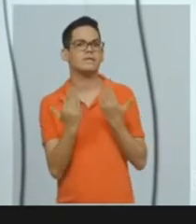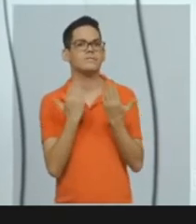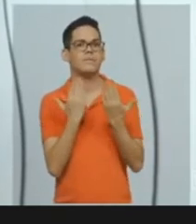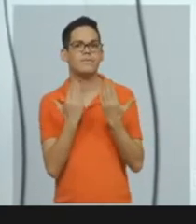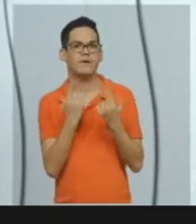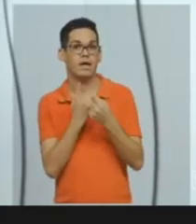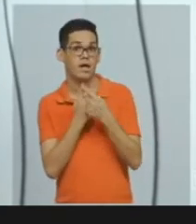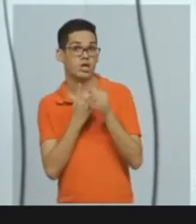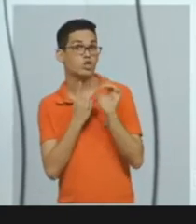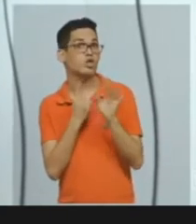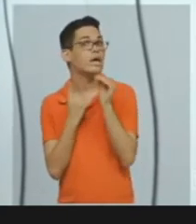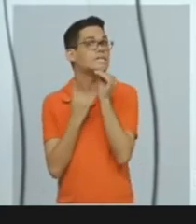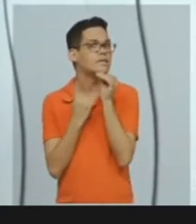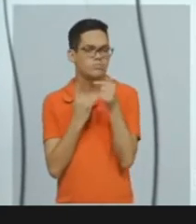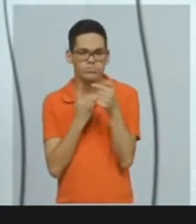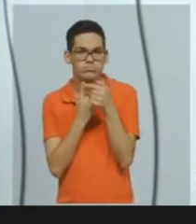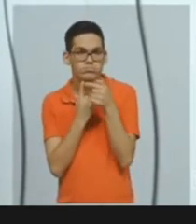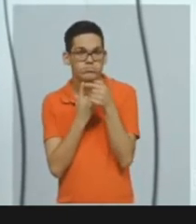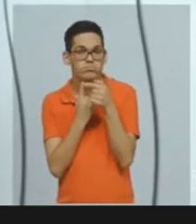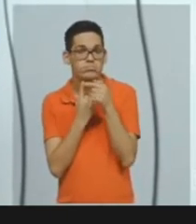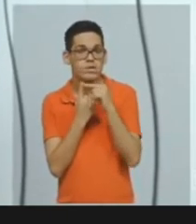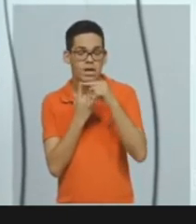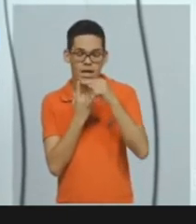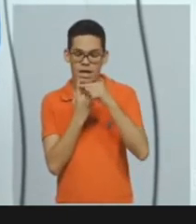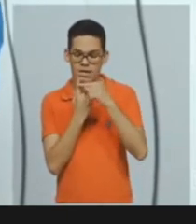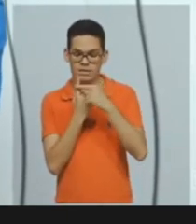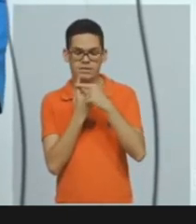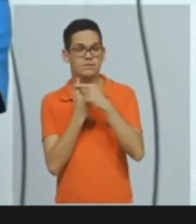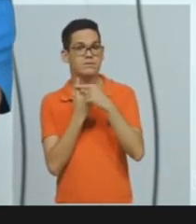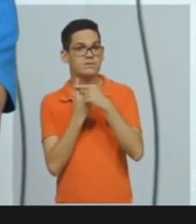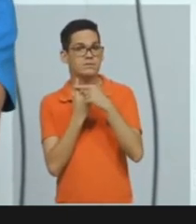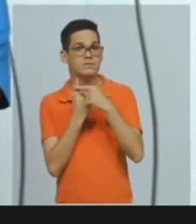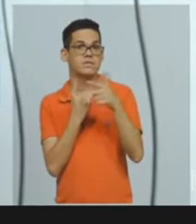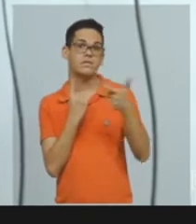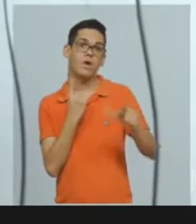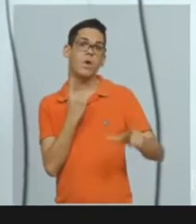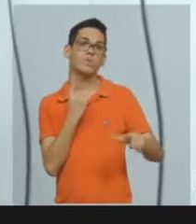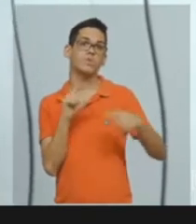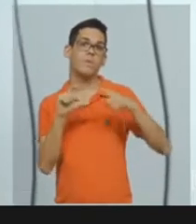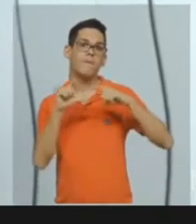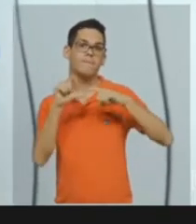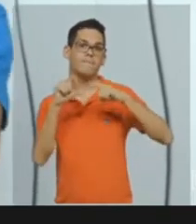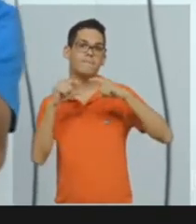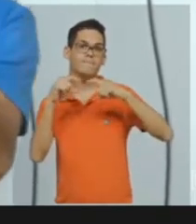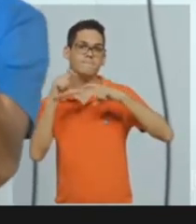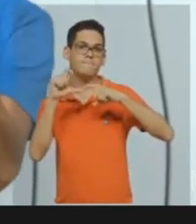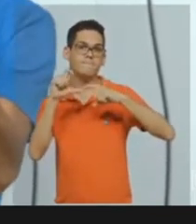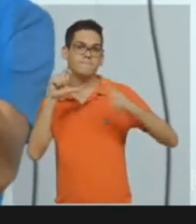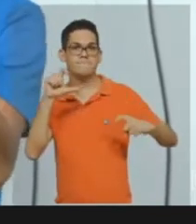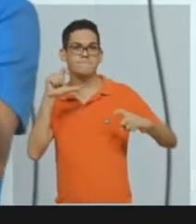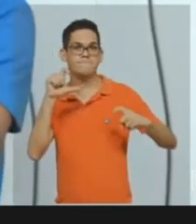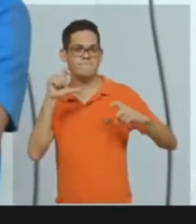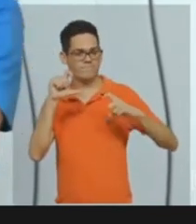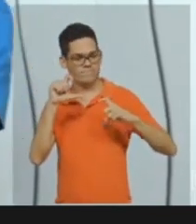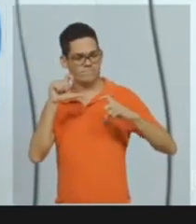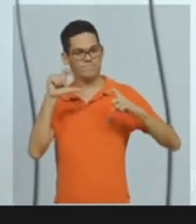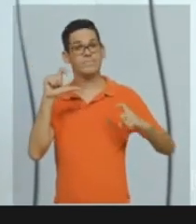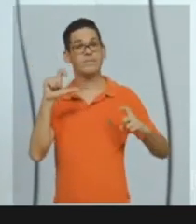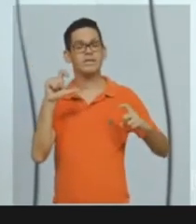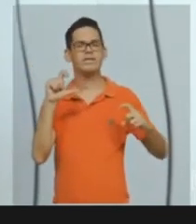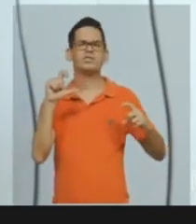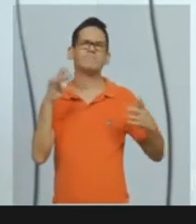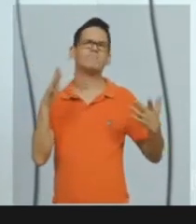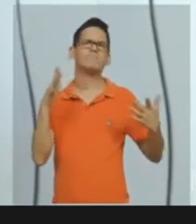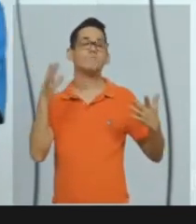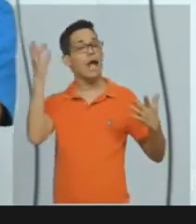que está relacionada com a cor dos olhos. Logo abaixo, eu posso ter um outro gene nesse DNA que está relacionado com